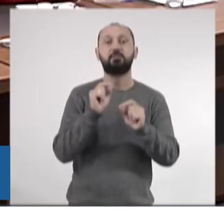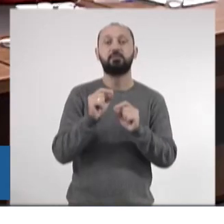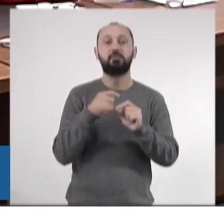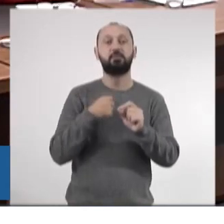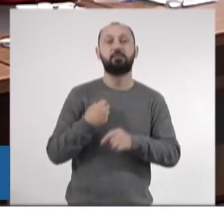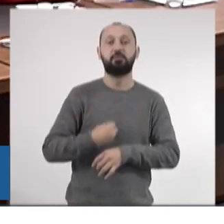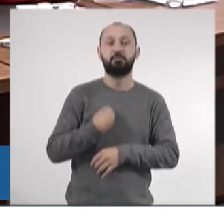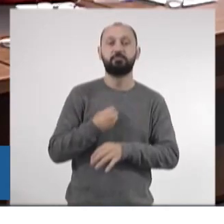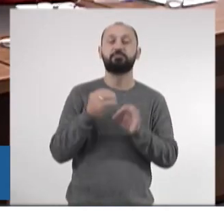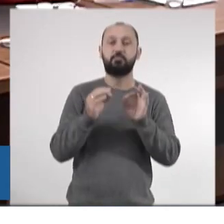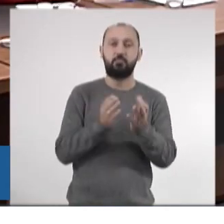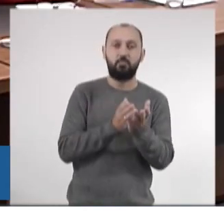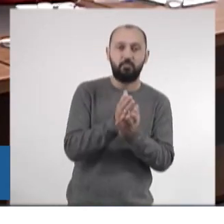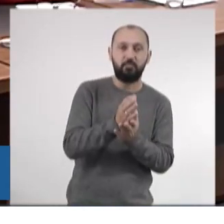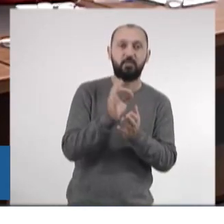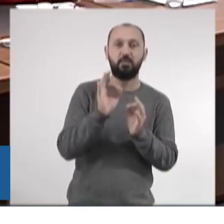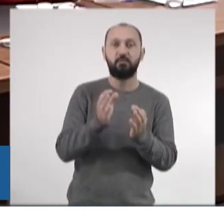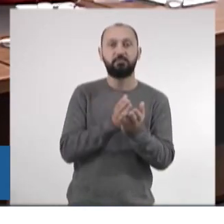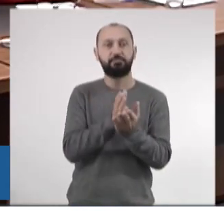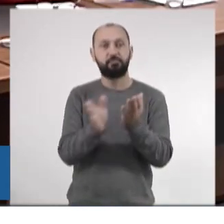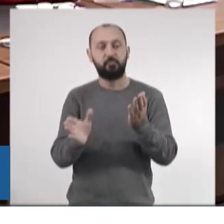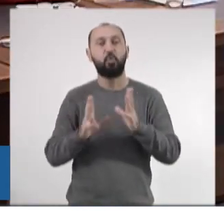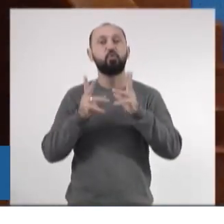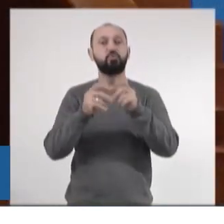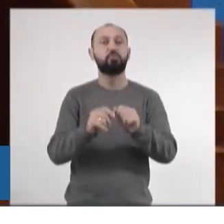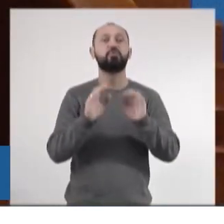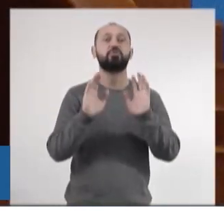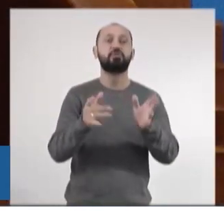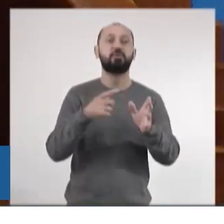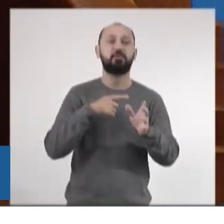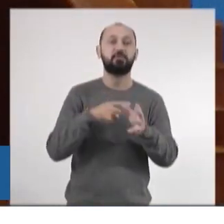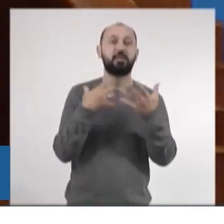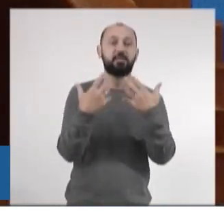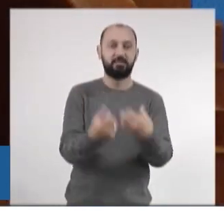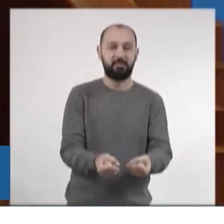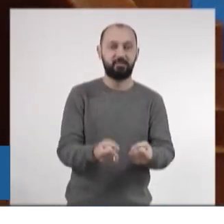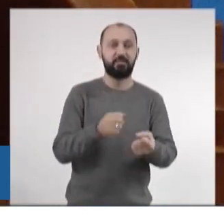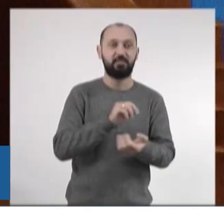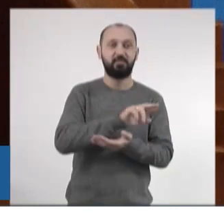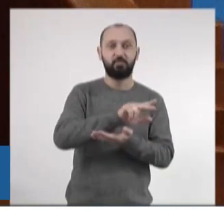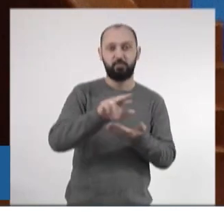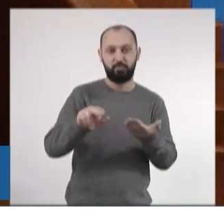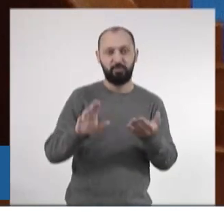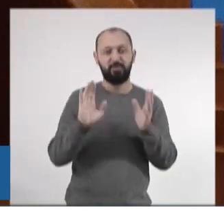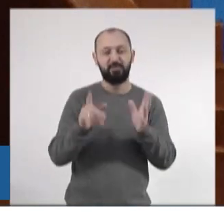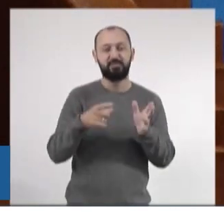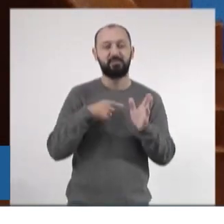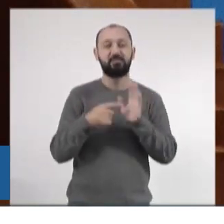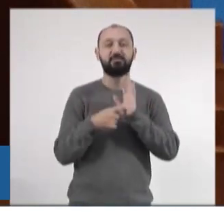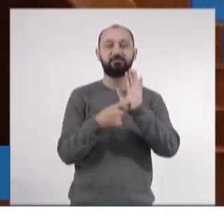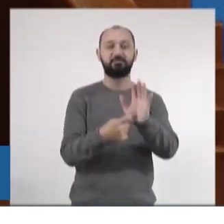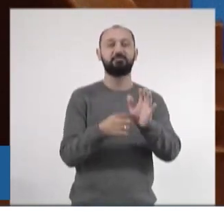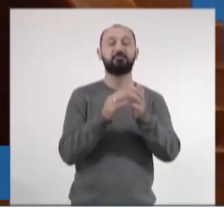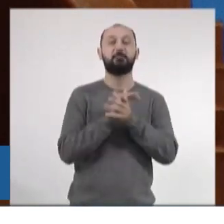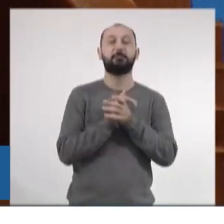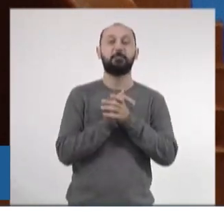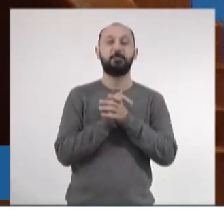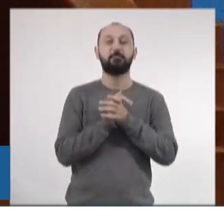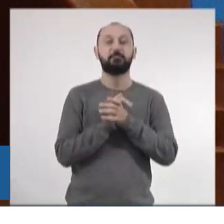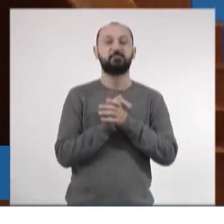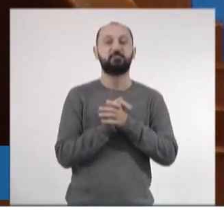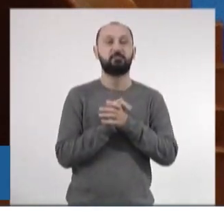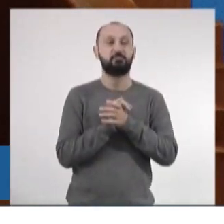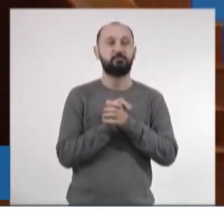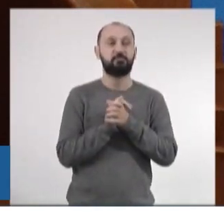a vida correta, a vida errada. Todas as pessoas, a gente tem que aceitar essa diversidade que já está colocada, que já está posta para